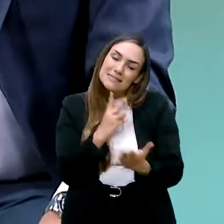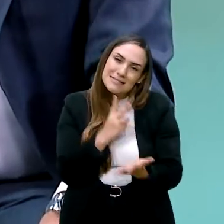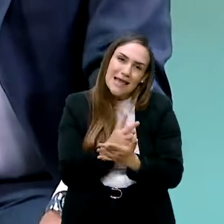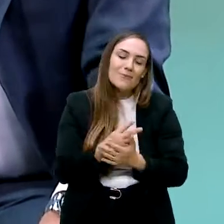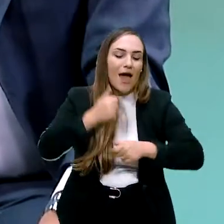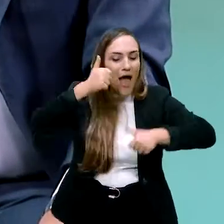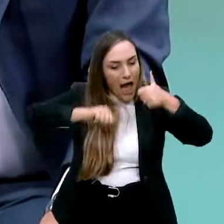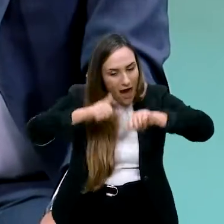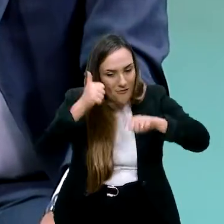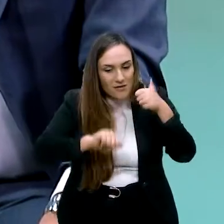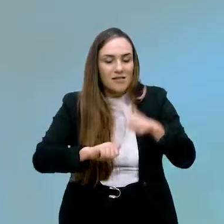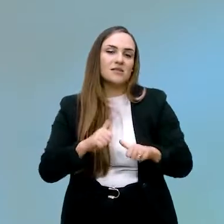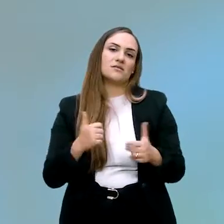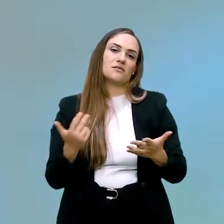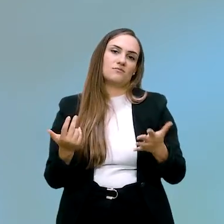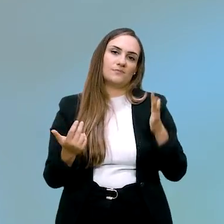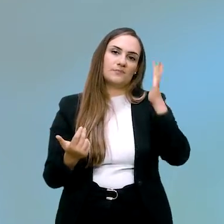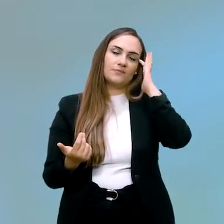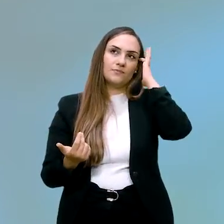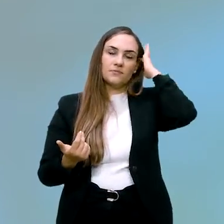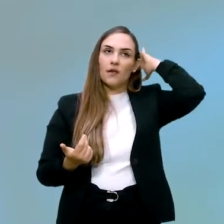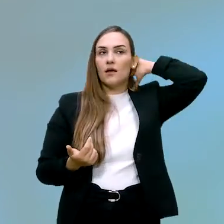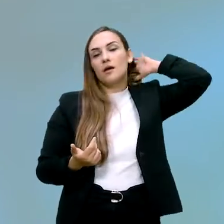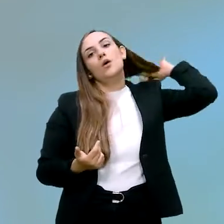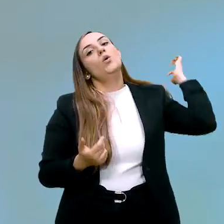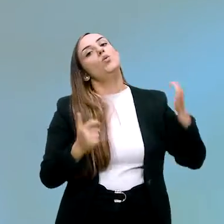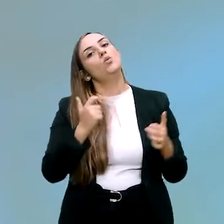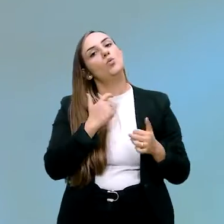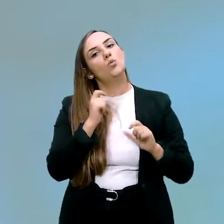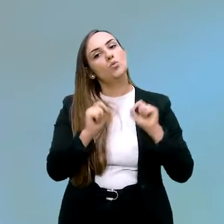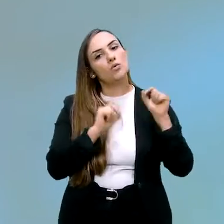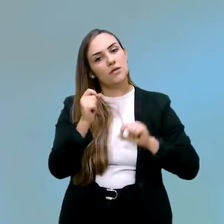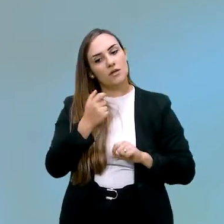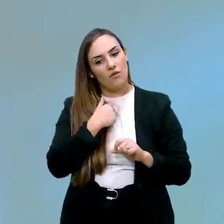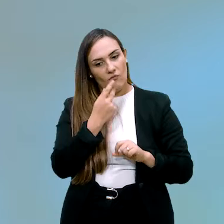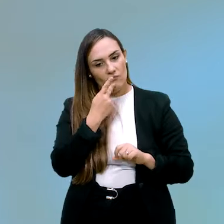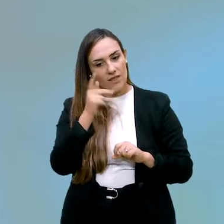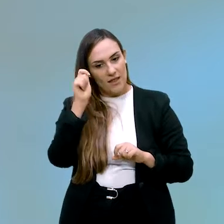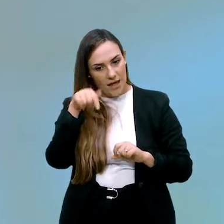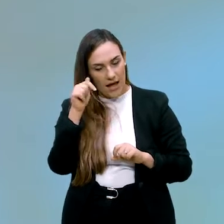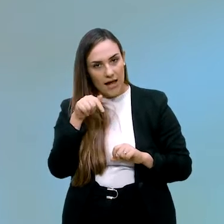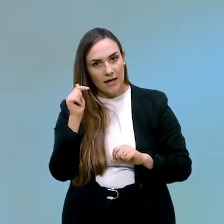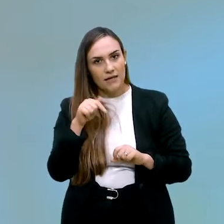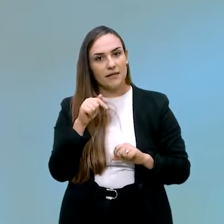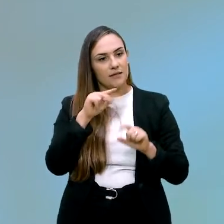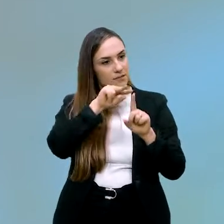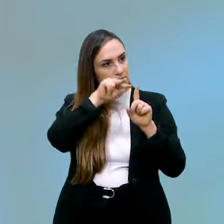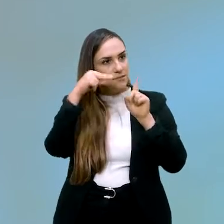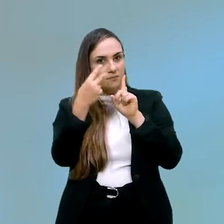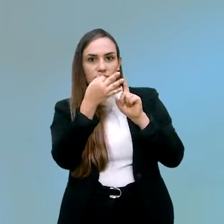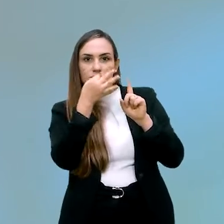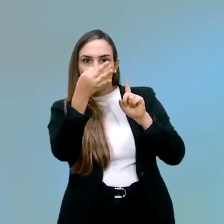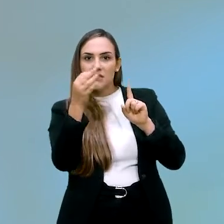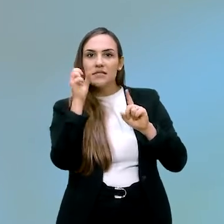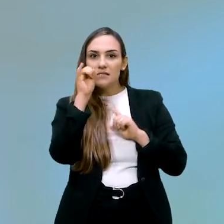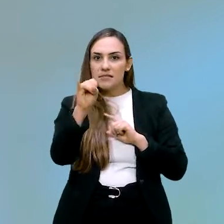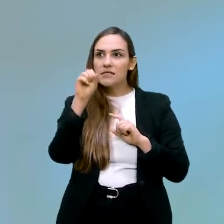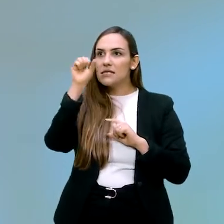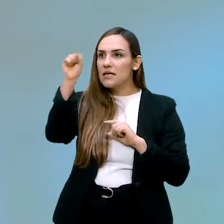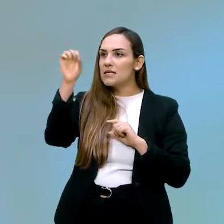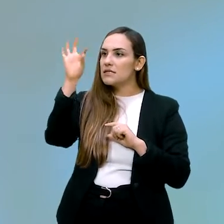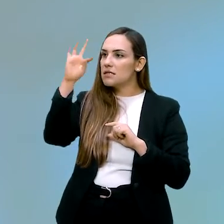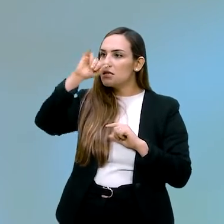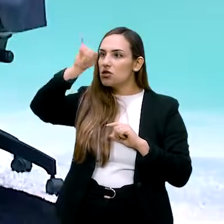mais próxima uma da outra. E uma coisa que a gente sempre tem que explicar aqui no ponto de vista, quando trata de uma decisão de um tribunal superior, essa decisão ela